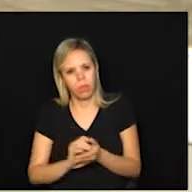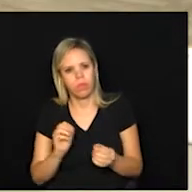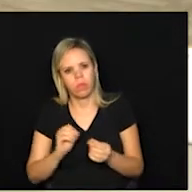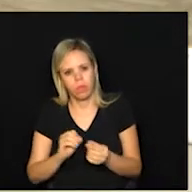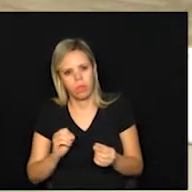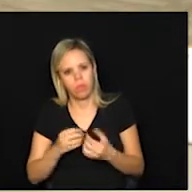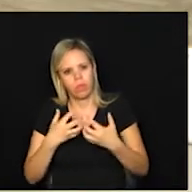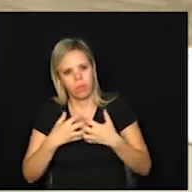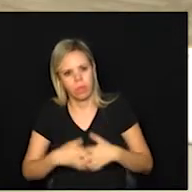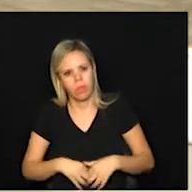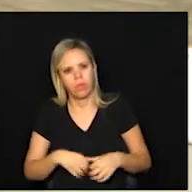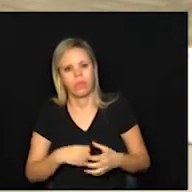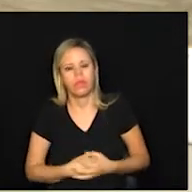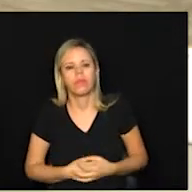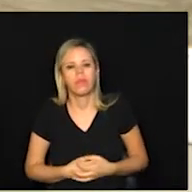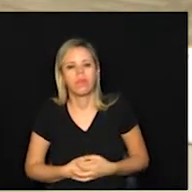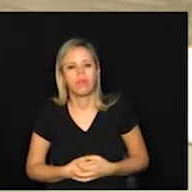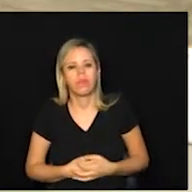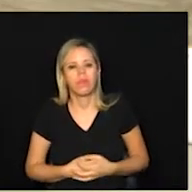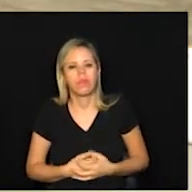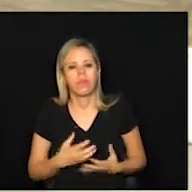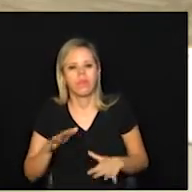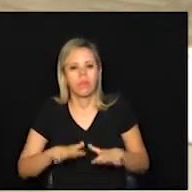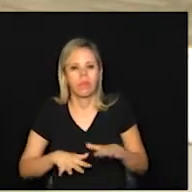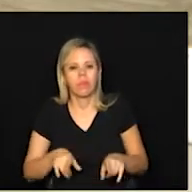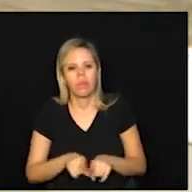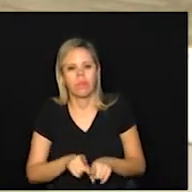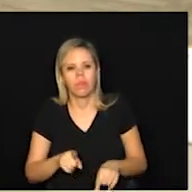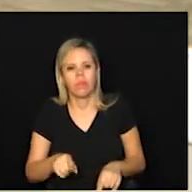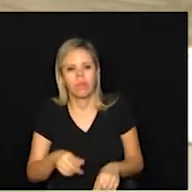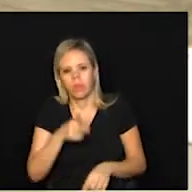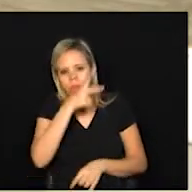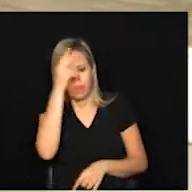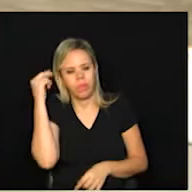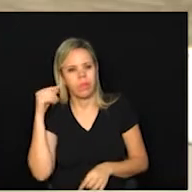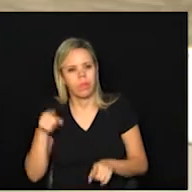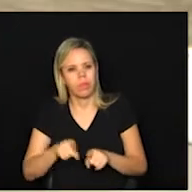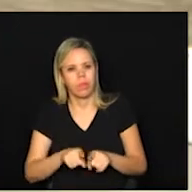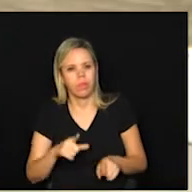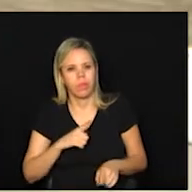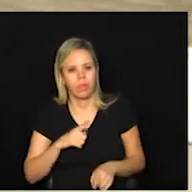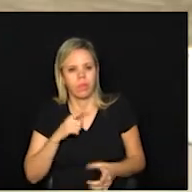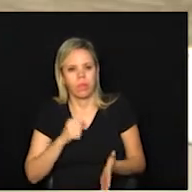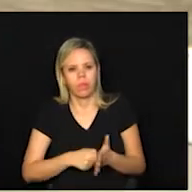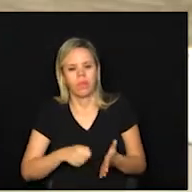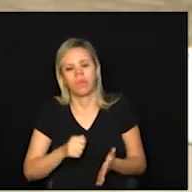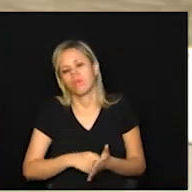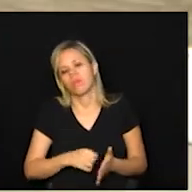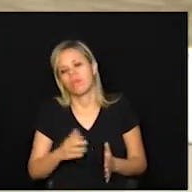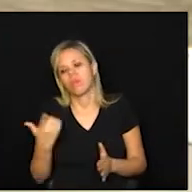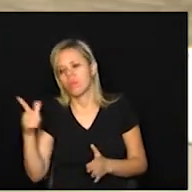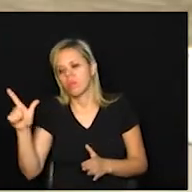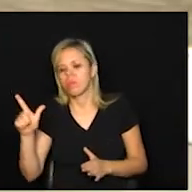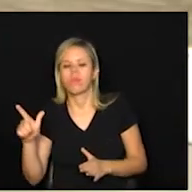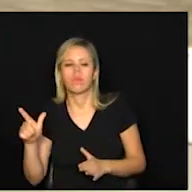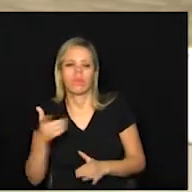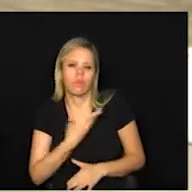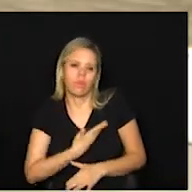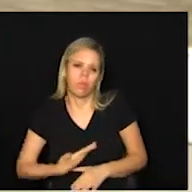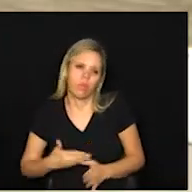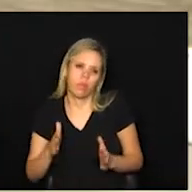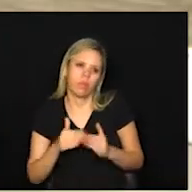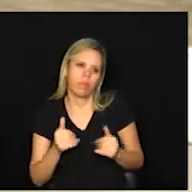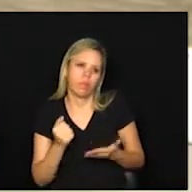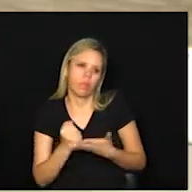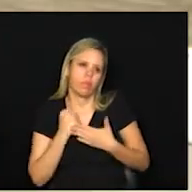efetivamente executado. E muitas vezes, além do prefeito, talvez a gente tenha que bater na porta de outras esferas de governo,